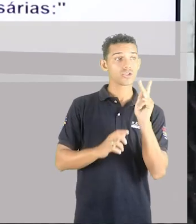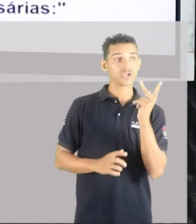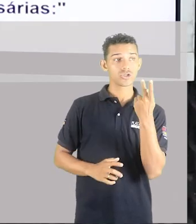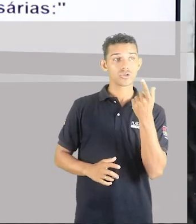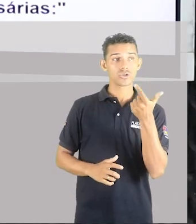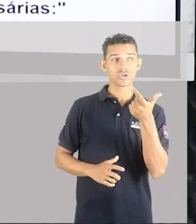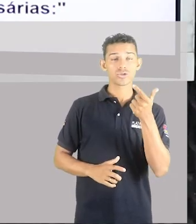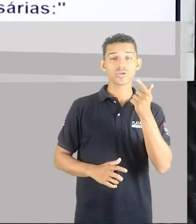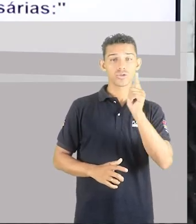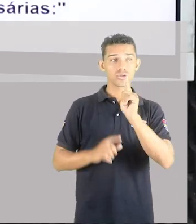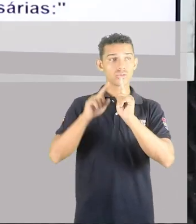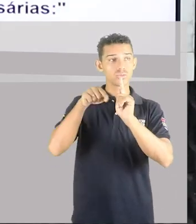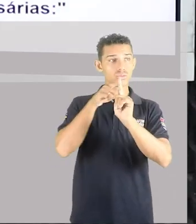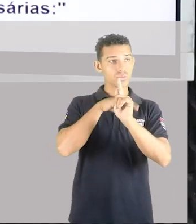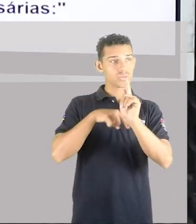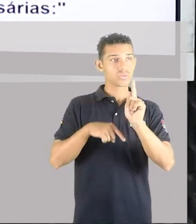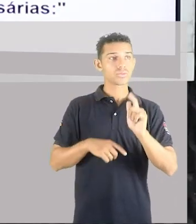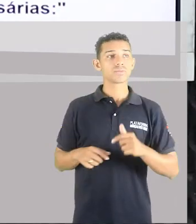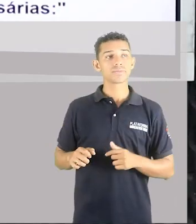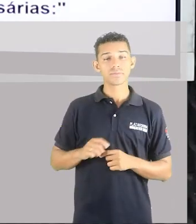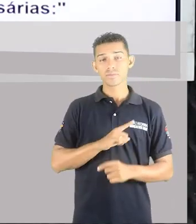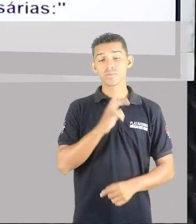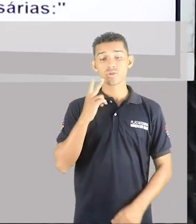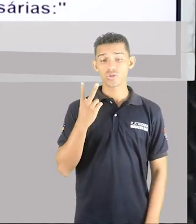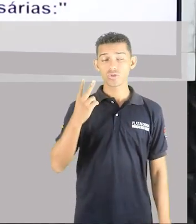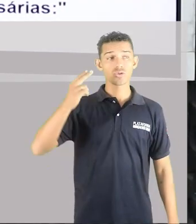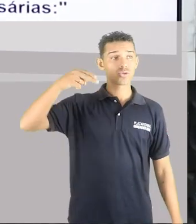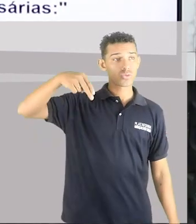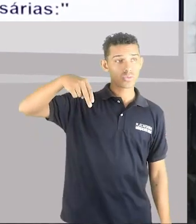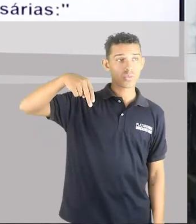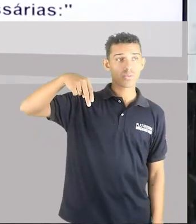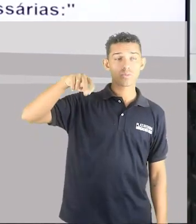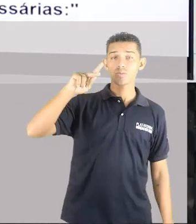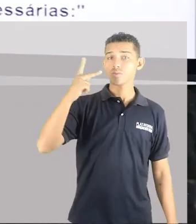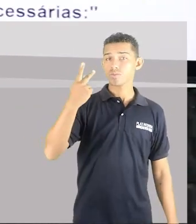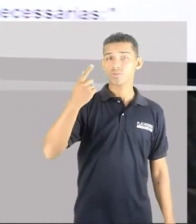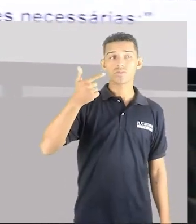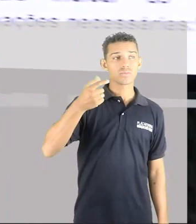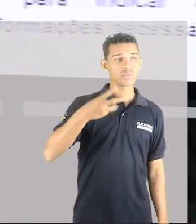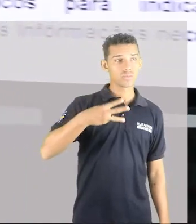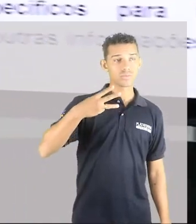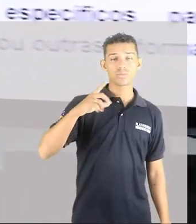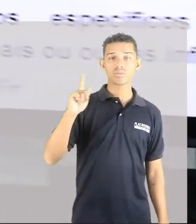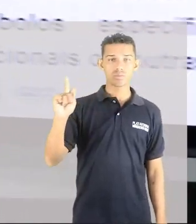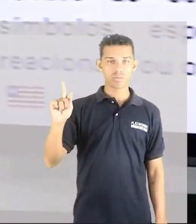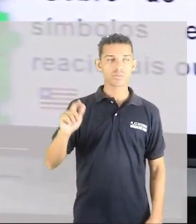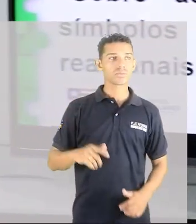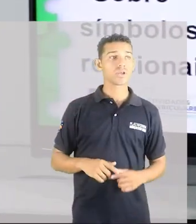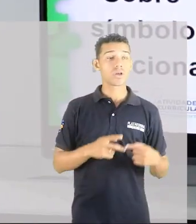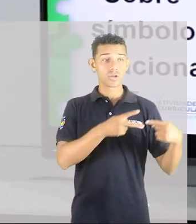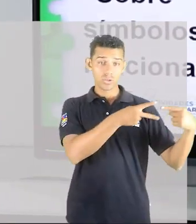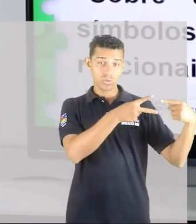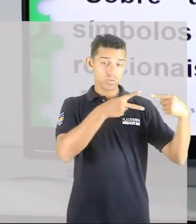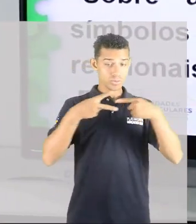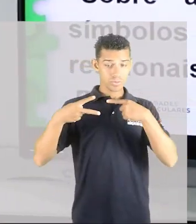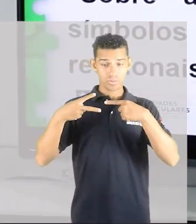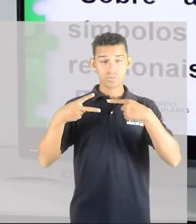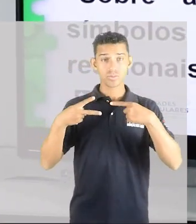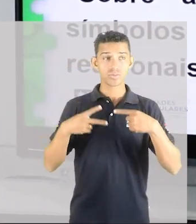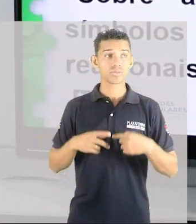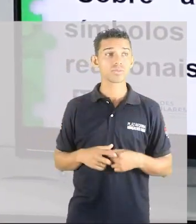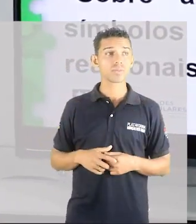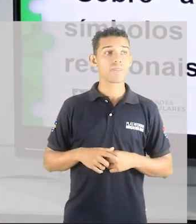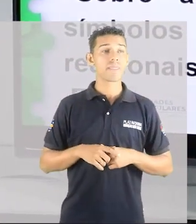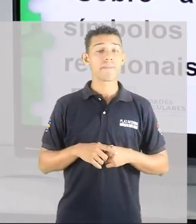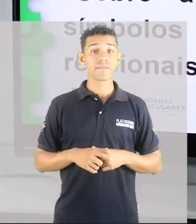formando 2 mols de amônia gasosa. Quando eu uso só uma seta, eu estou dizendo que a reação acontece só em